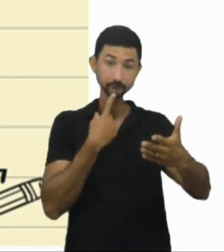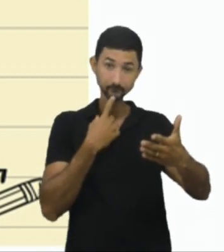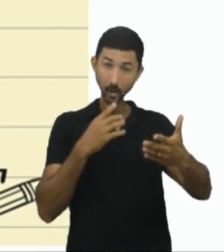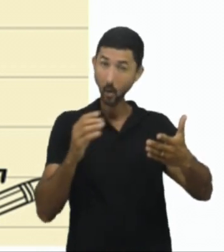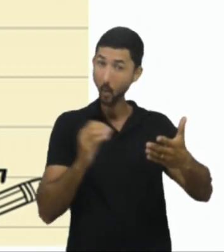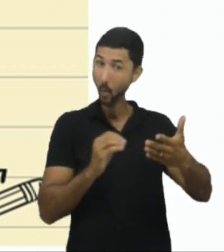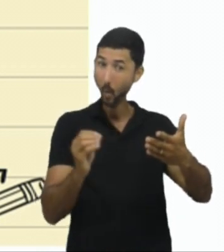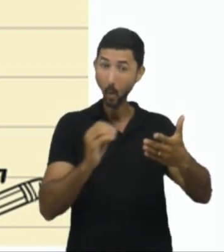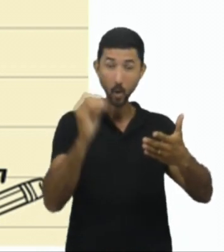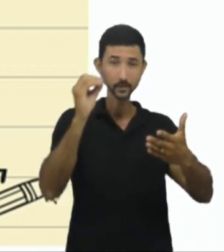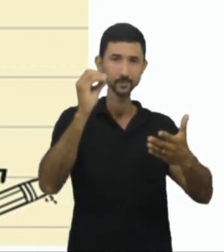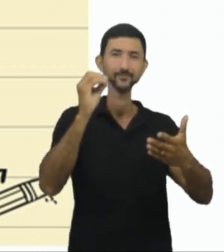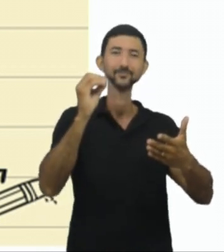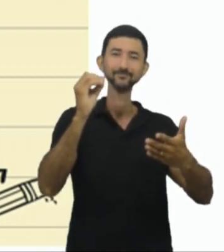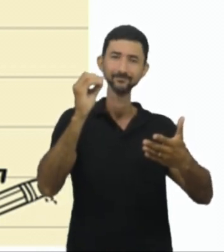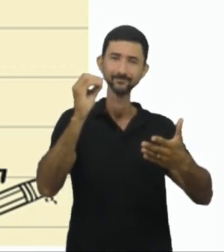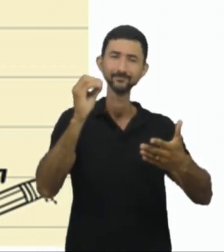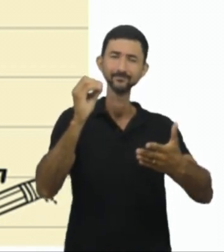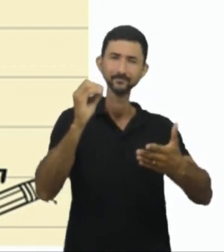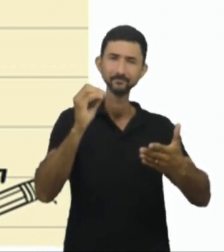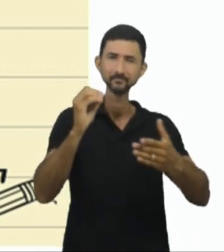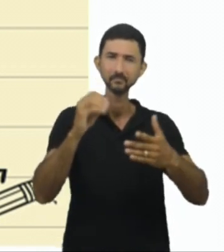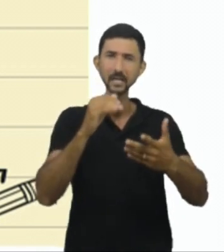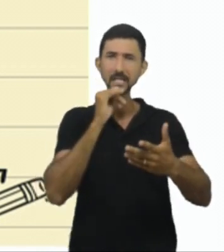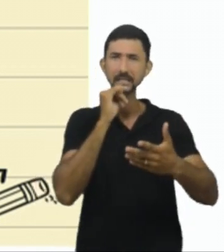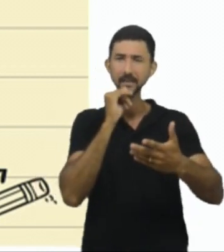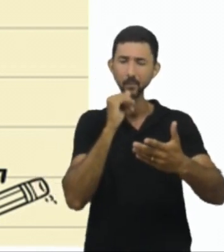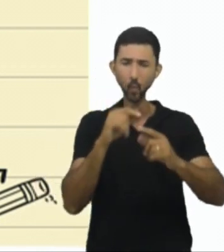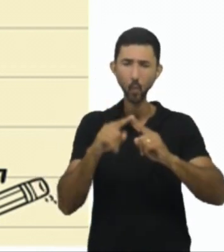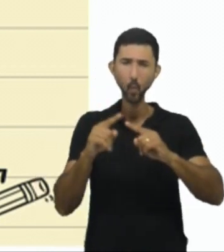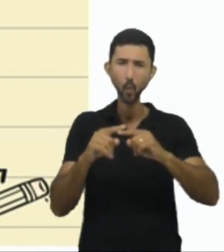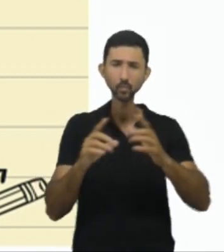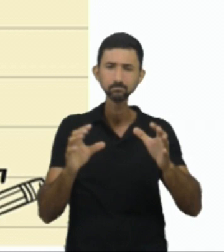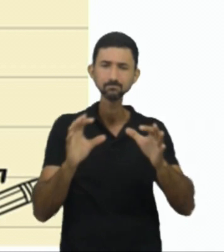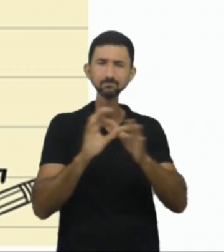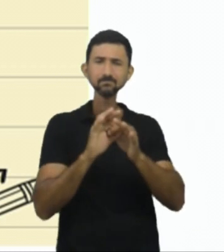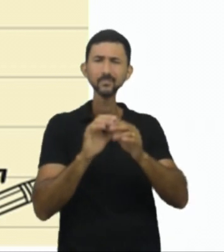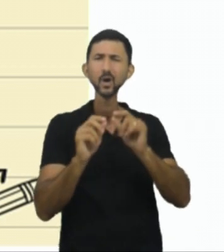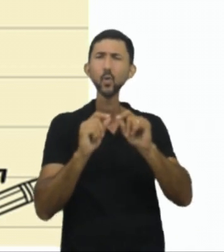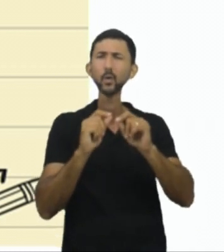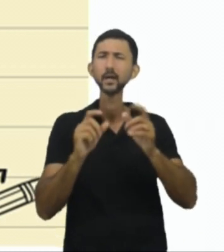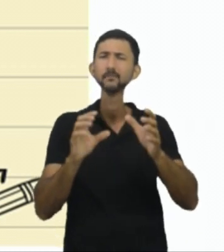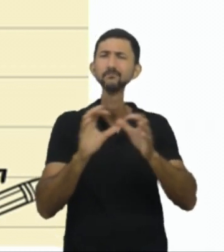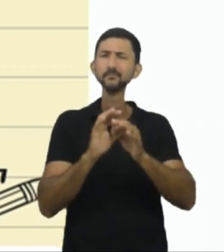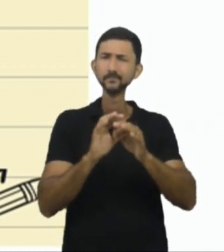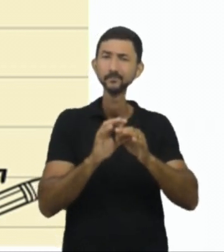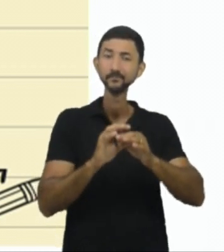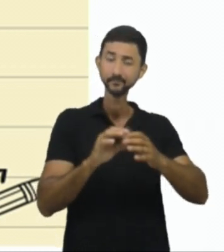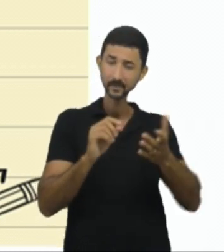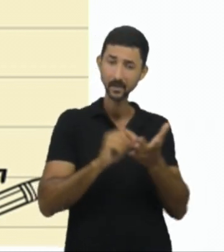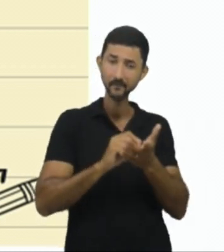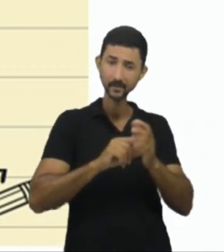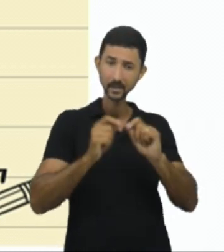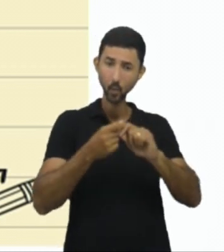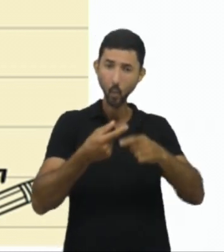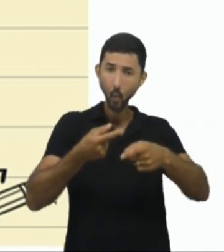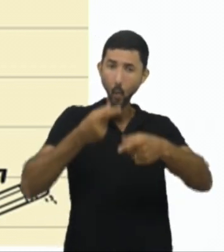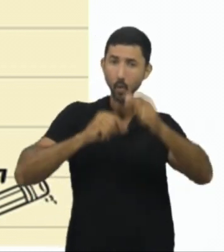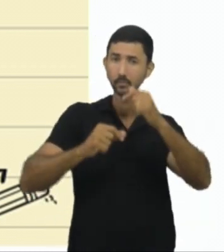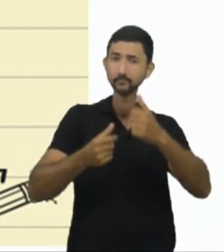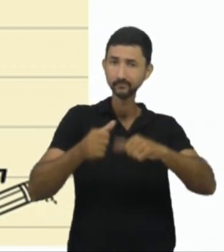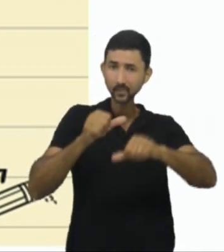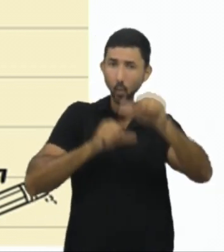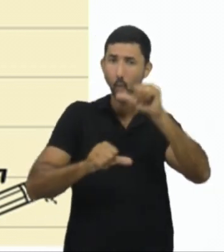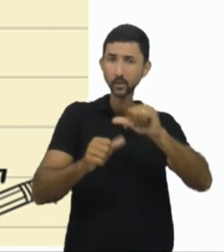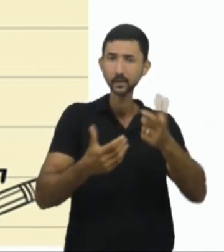Todo mundo gosta dele. Mas quando você usa o conector aqui, é para você dizer, eu tô fazendo o contrário